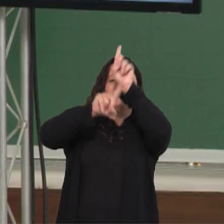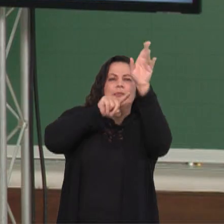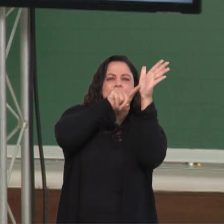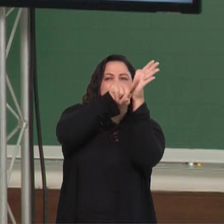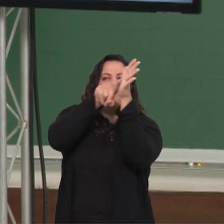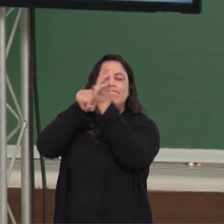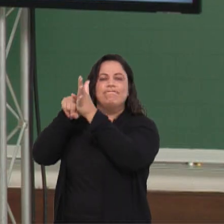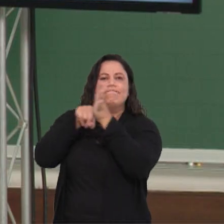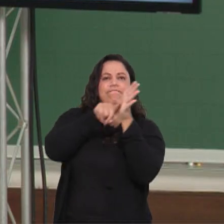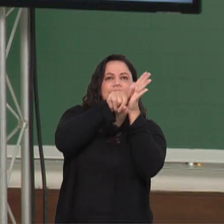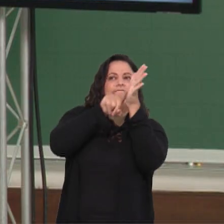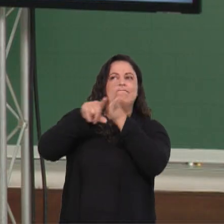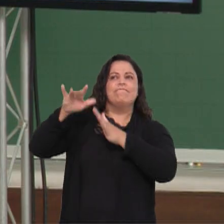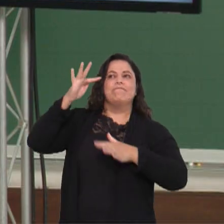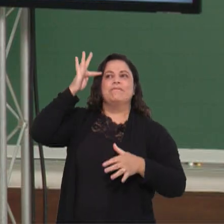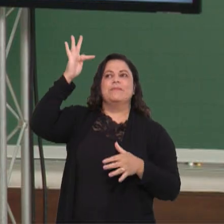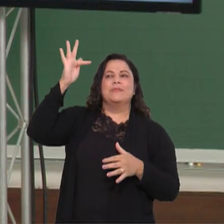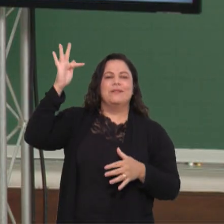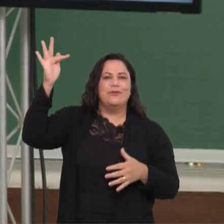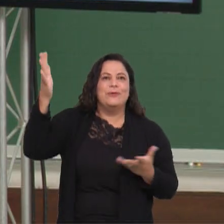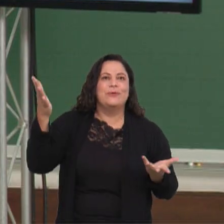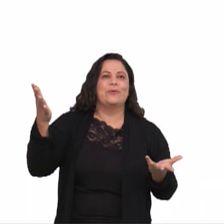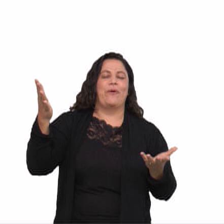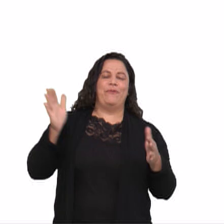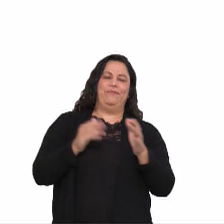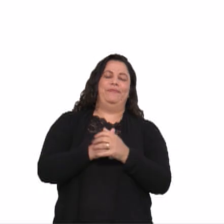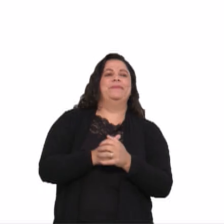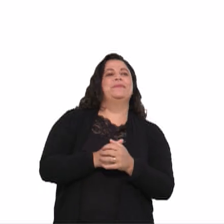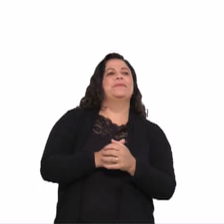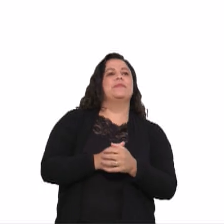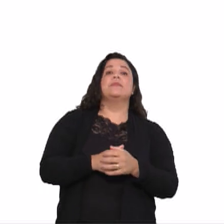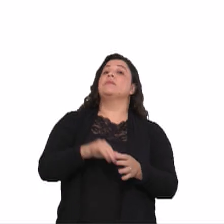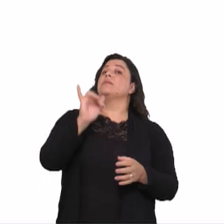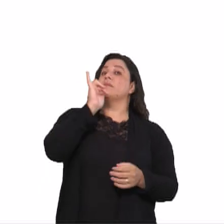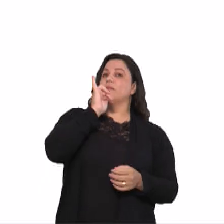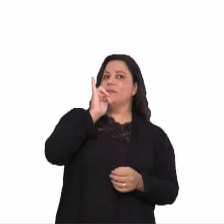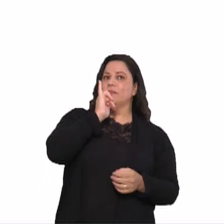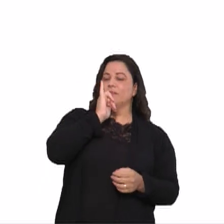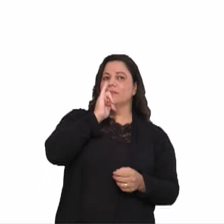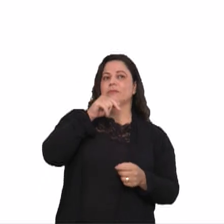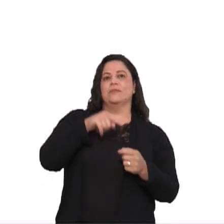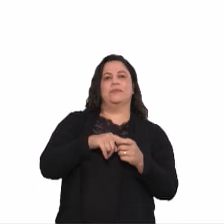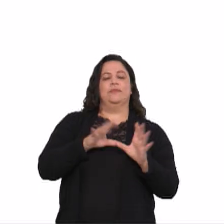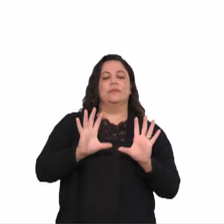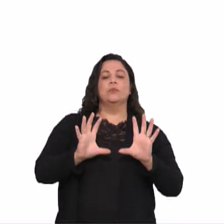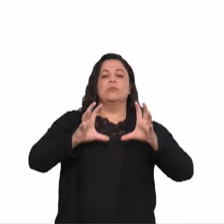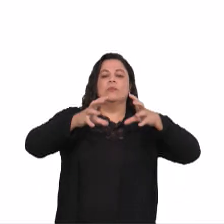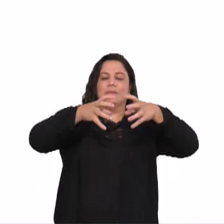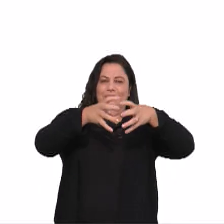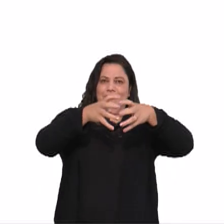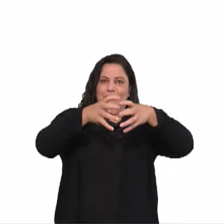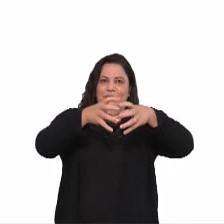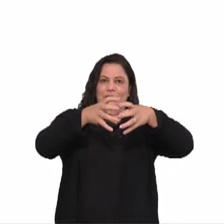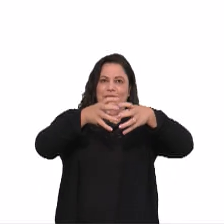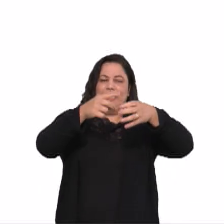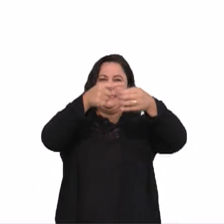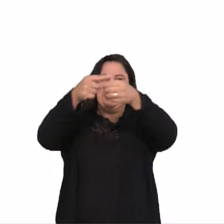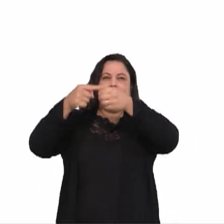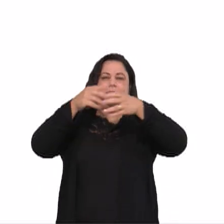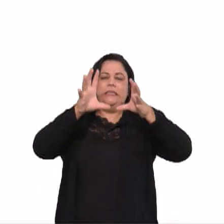aqui alguns exemplos, dá uma olhada na tela aqui. Alexandria, né, a província de Alexandria no Egito,